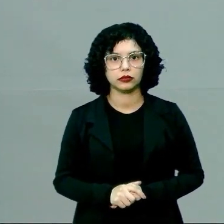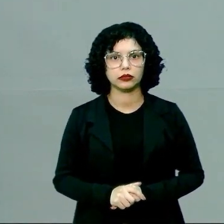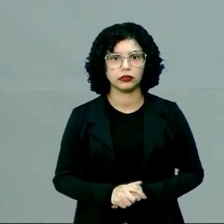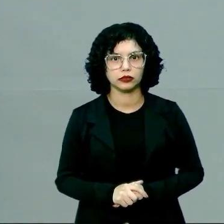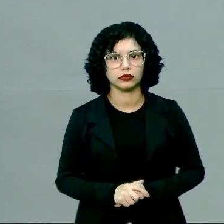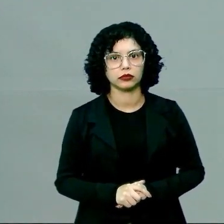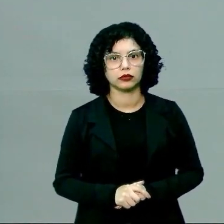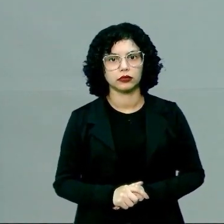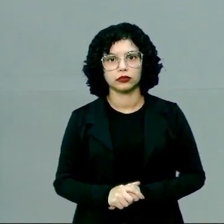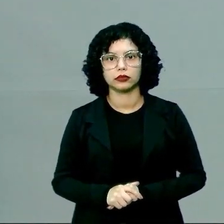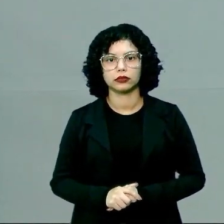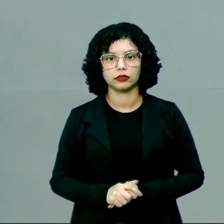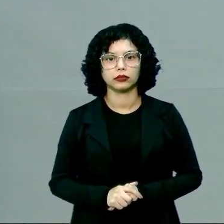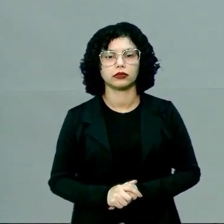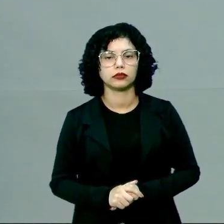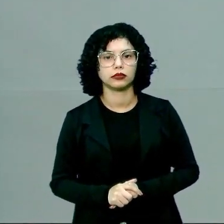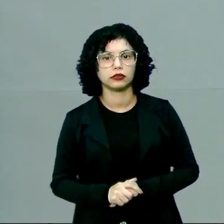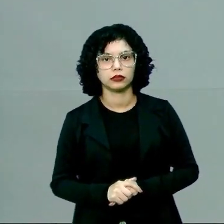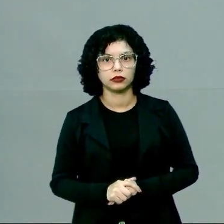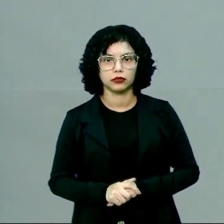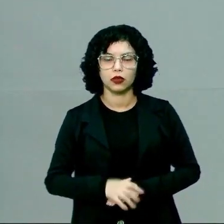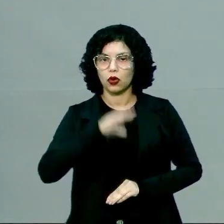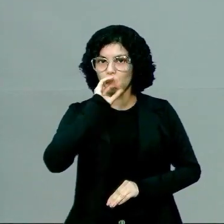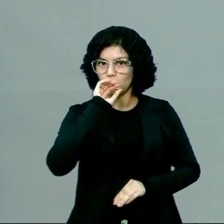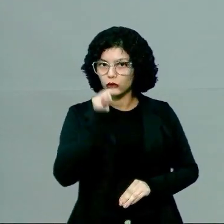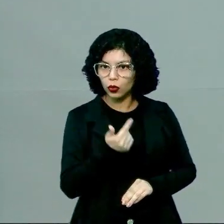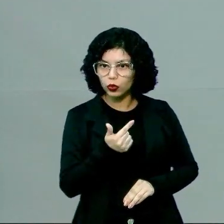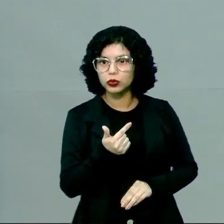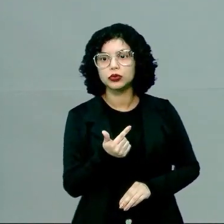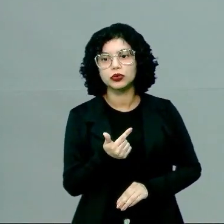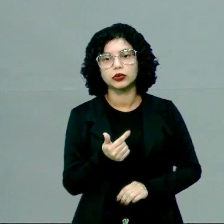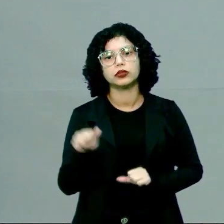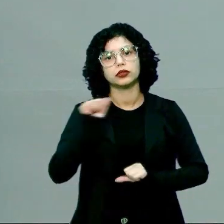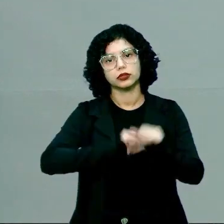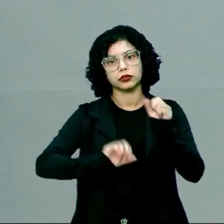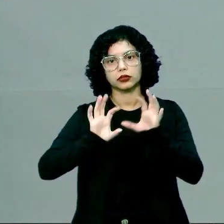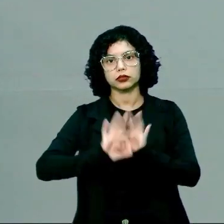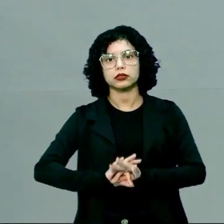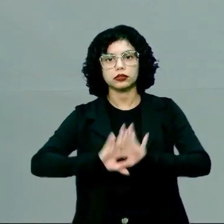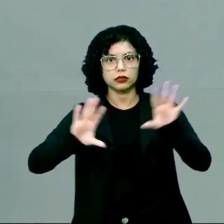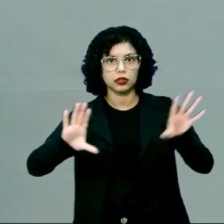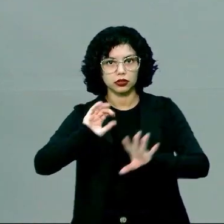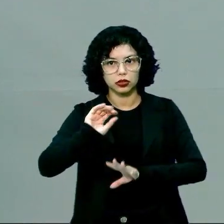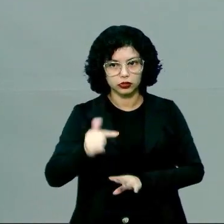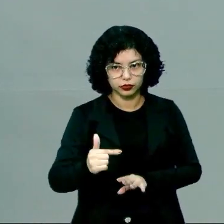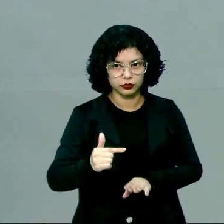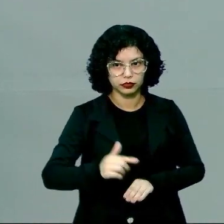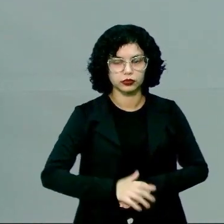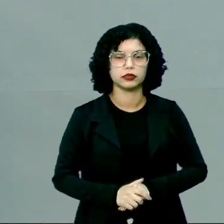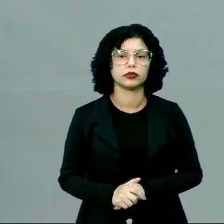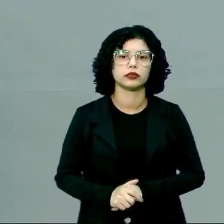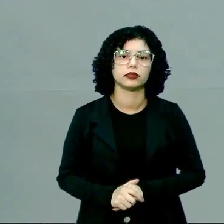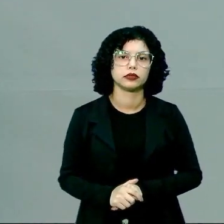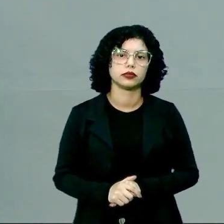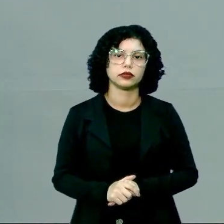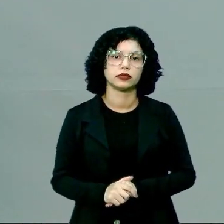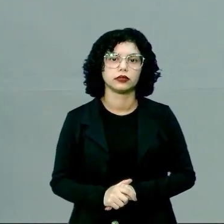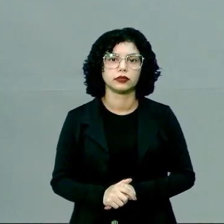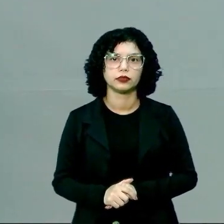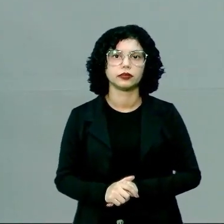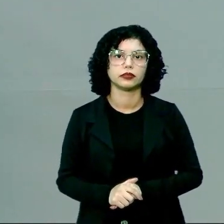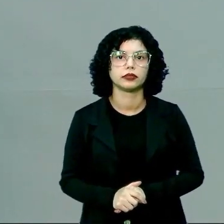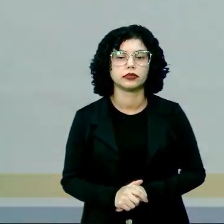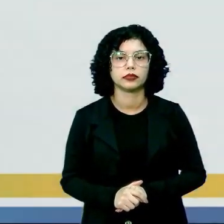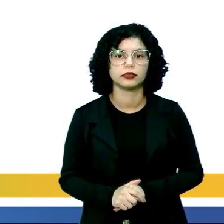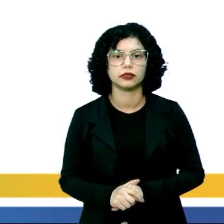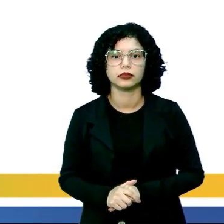Trocas gasosas. Vai trocar esse oxigênio e vai liberar gás carbônico. É o que está no sangue, é essa